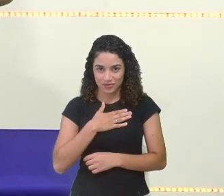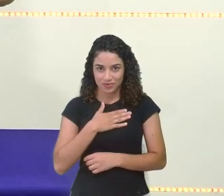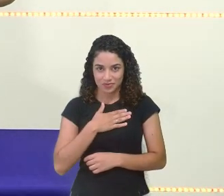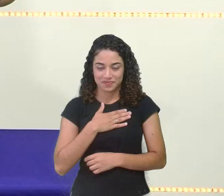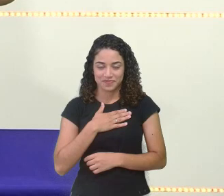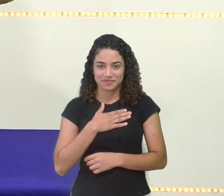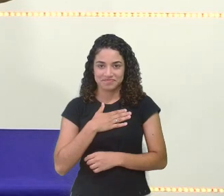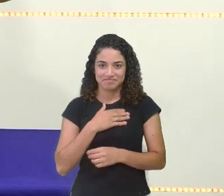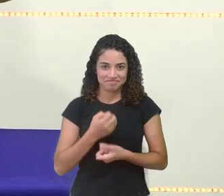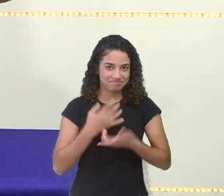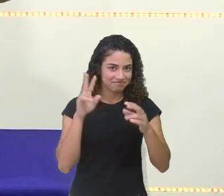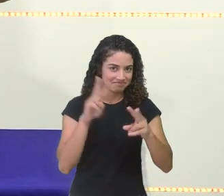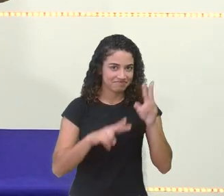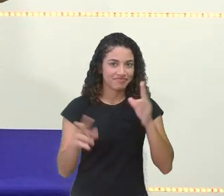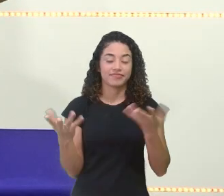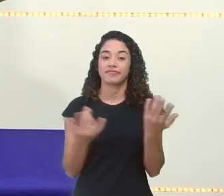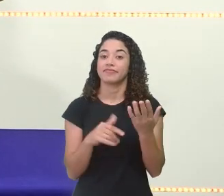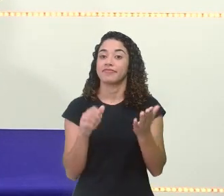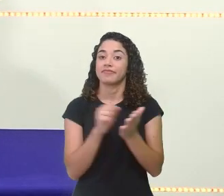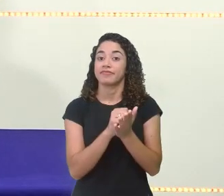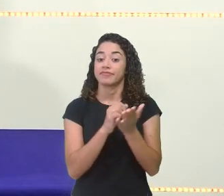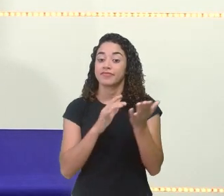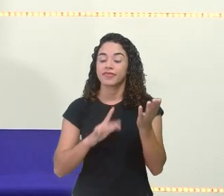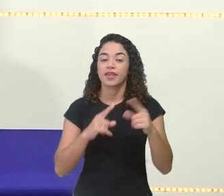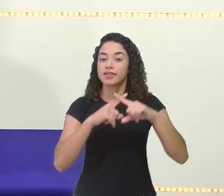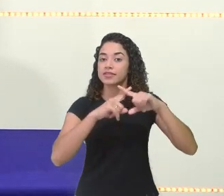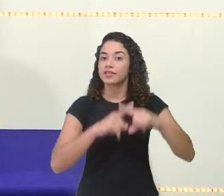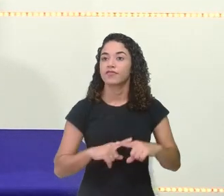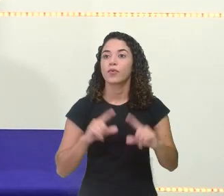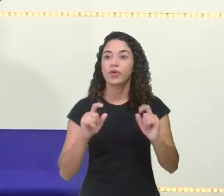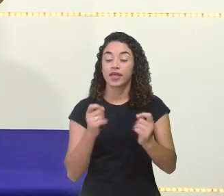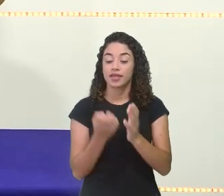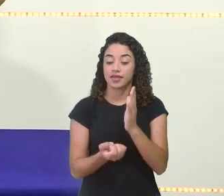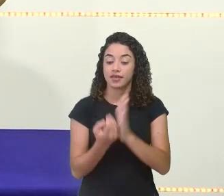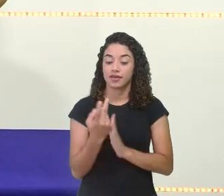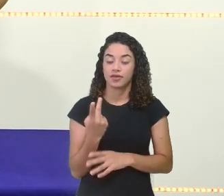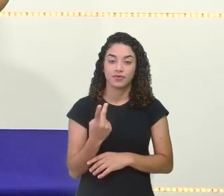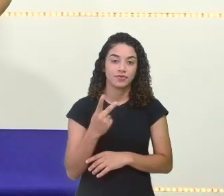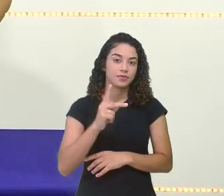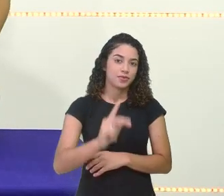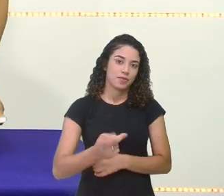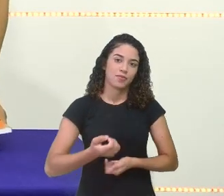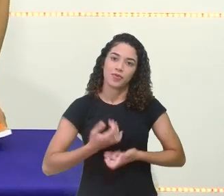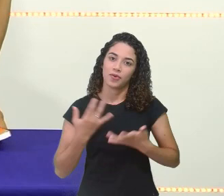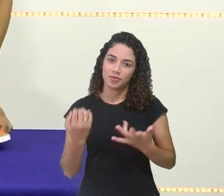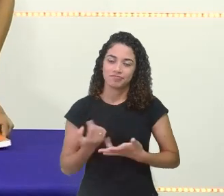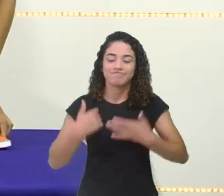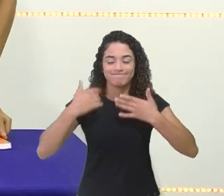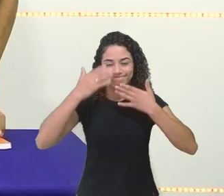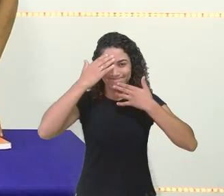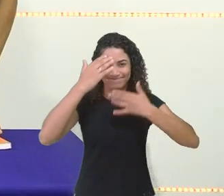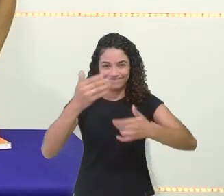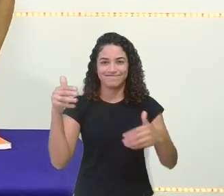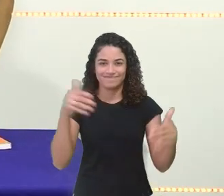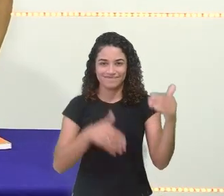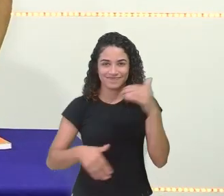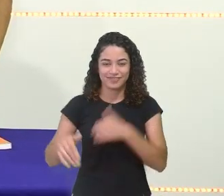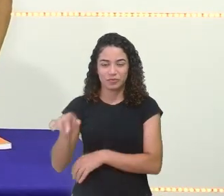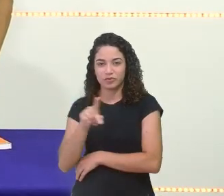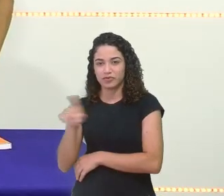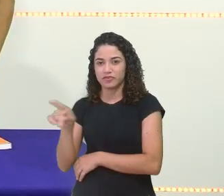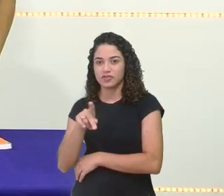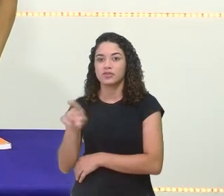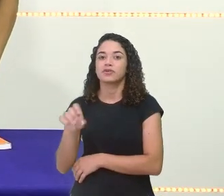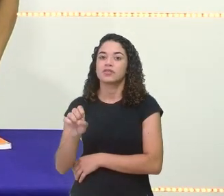poema visual? O nosso desafio é você também criar o seu poema. Eu já agradeço aqui a participação da